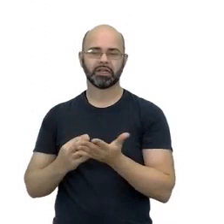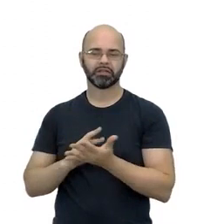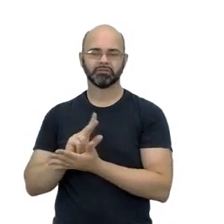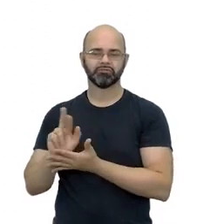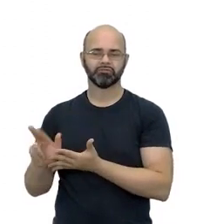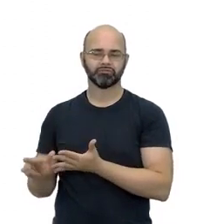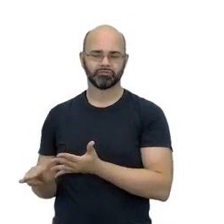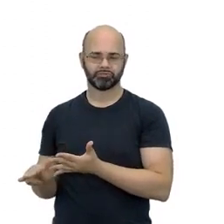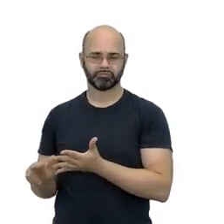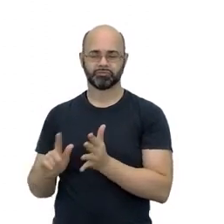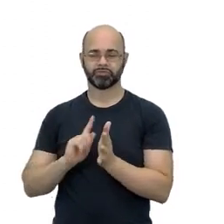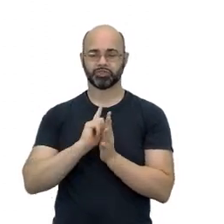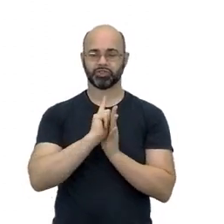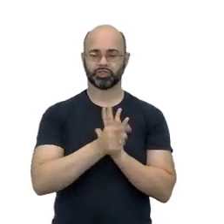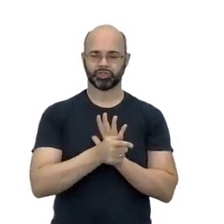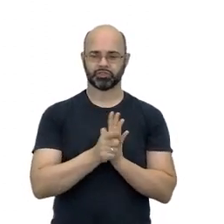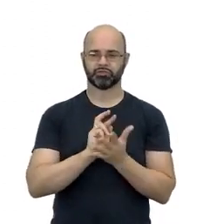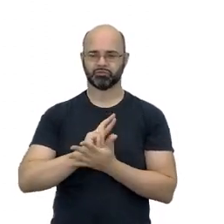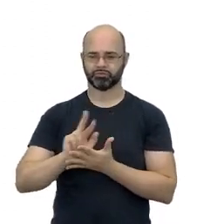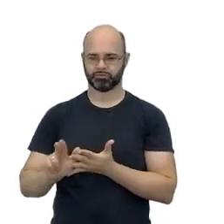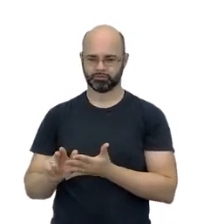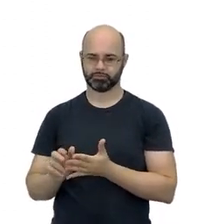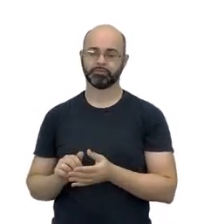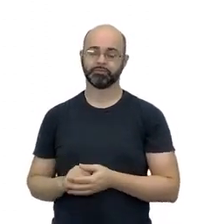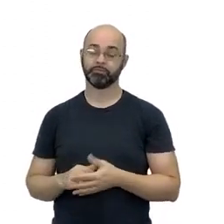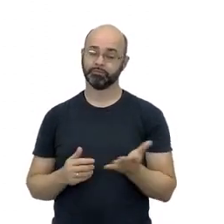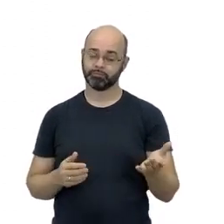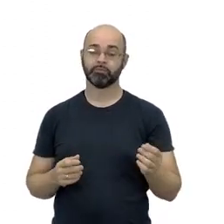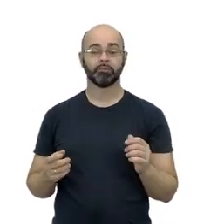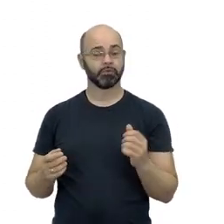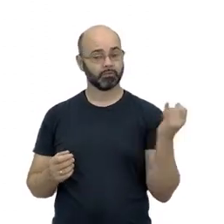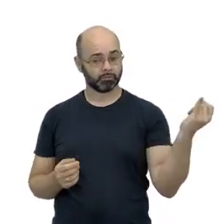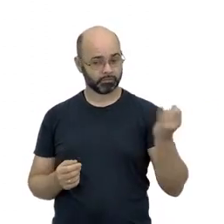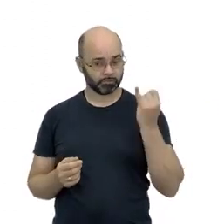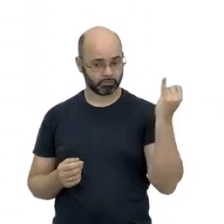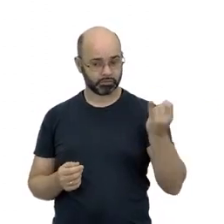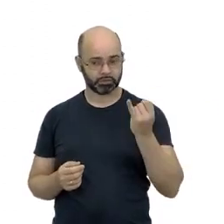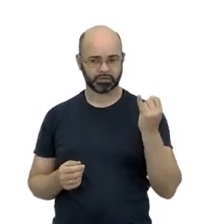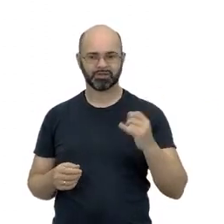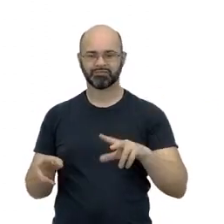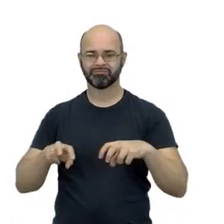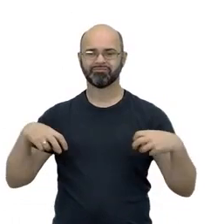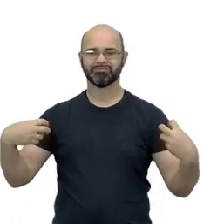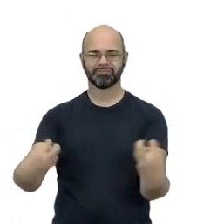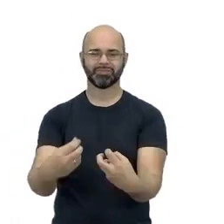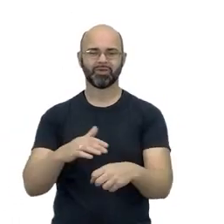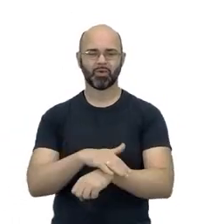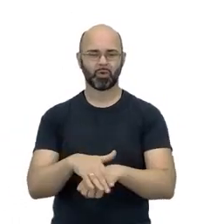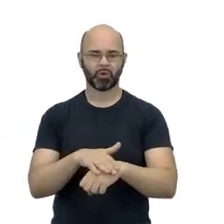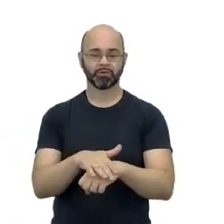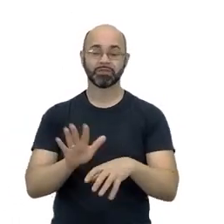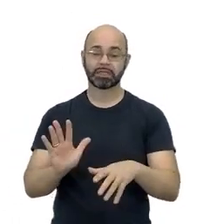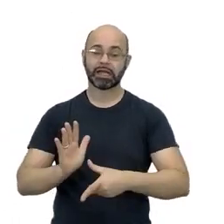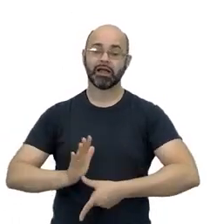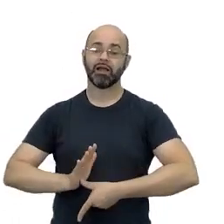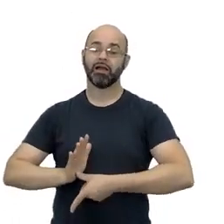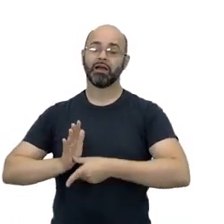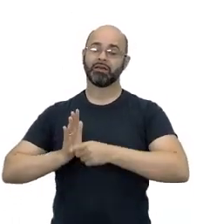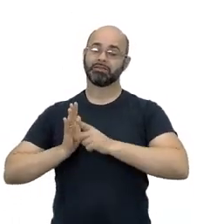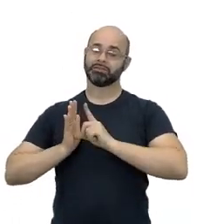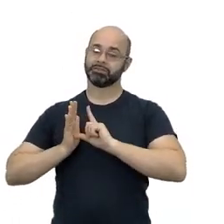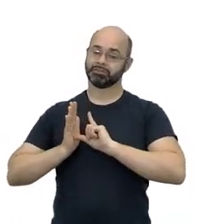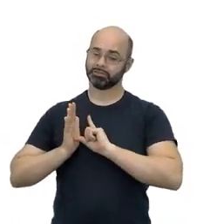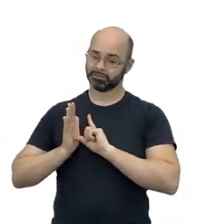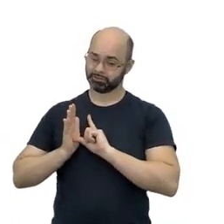faça a leitura pontual antes de uma roda de conversa sobre notícias, né? Eu imagino